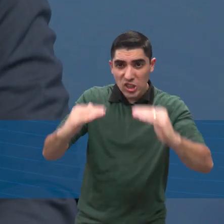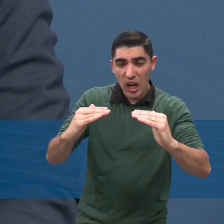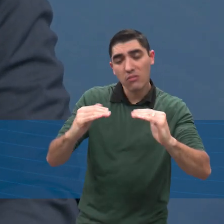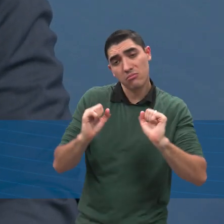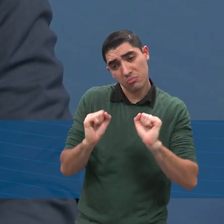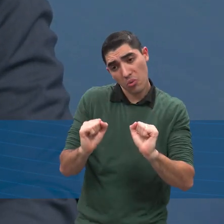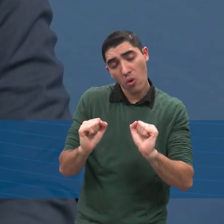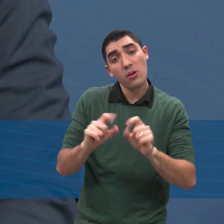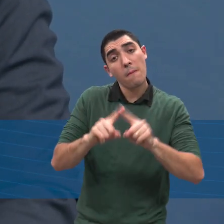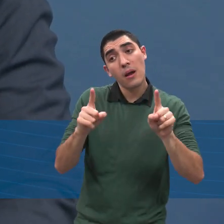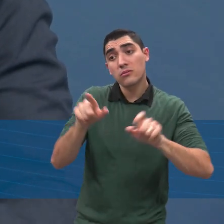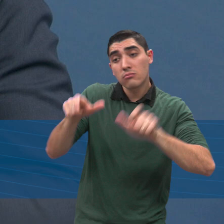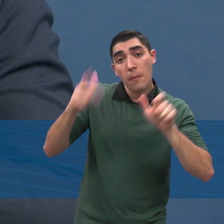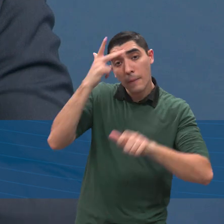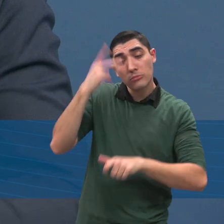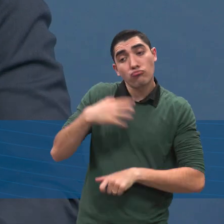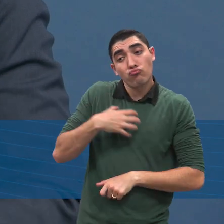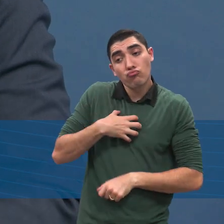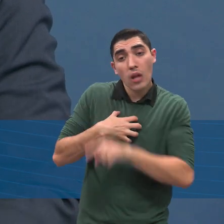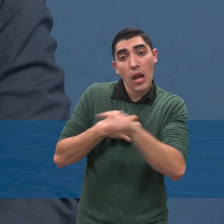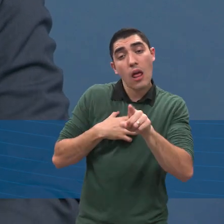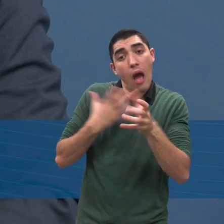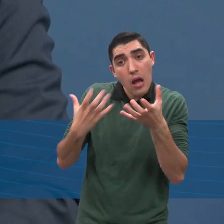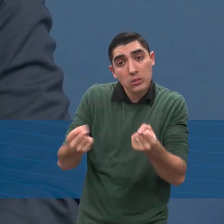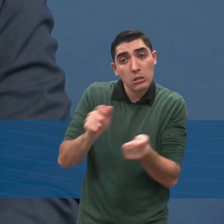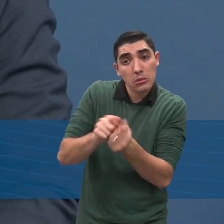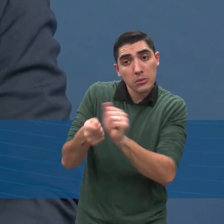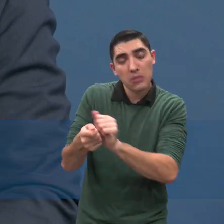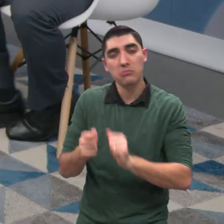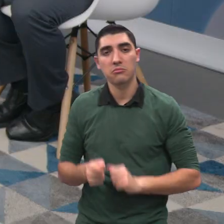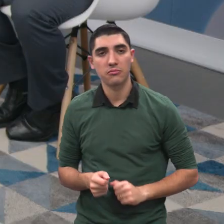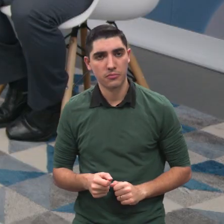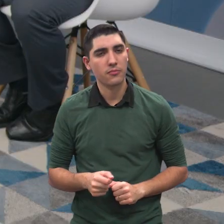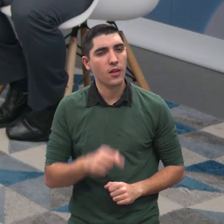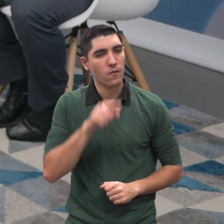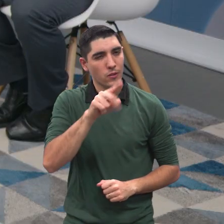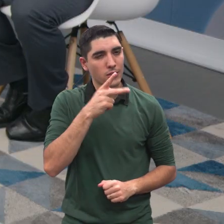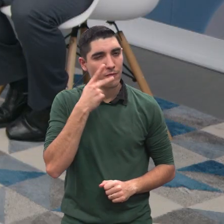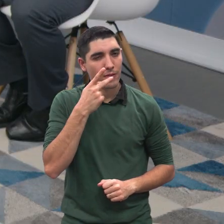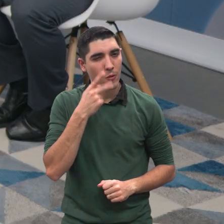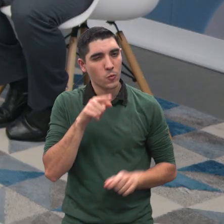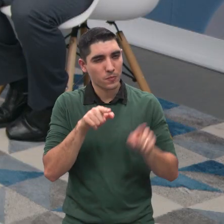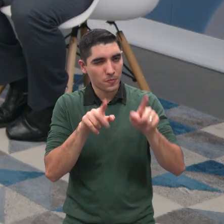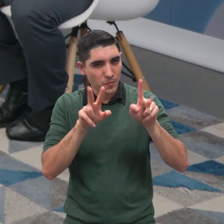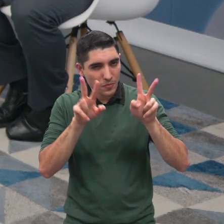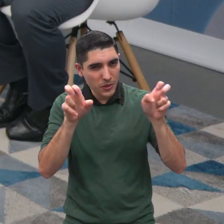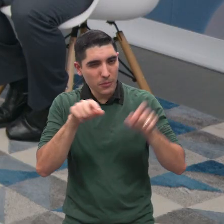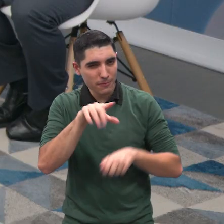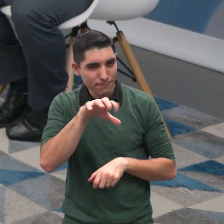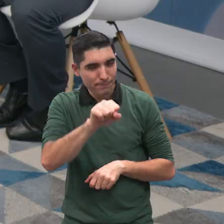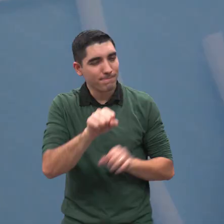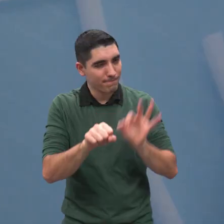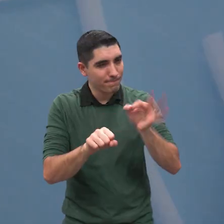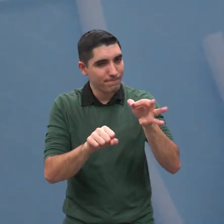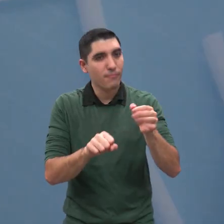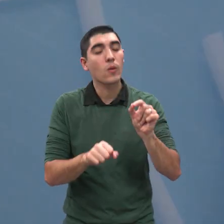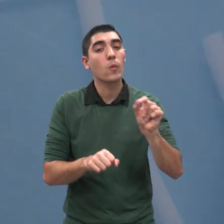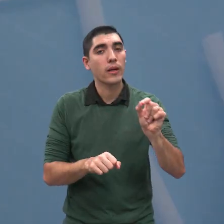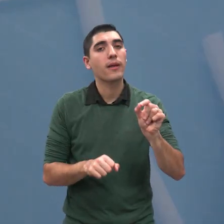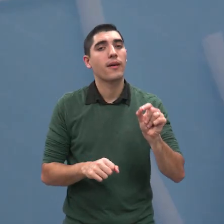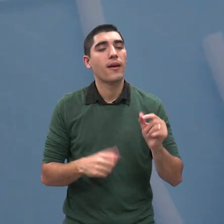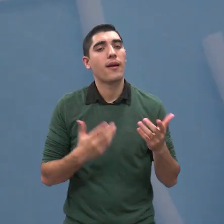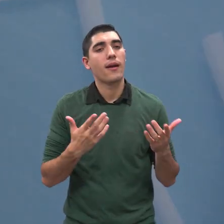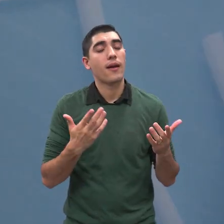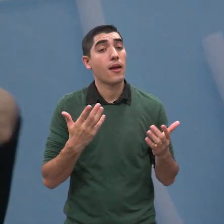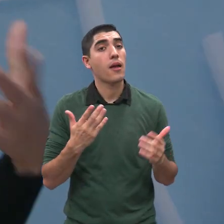questão do que a pessoa vai se adaptar, né? Sim, você falou desse conceito, a gente vai falar ao longo do